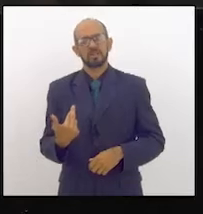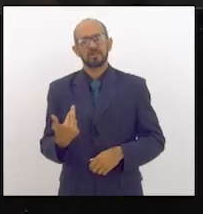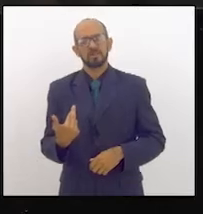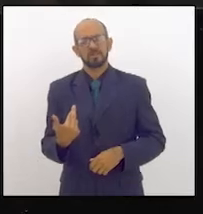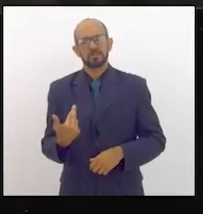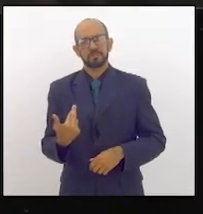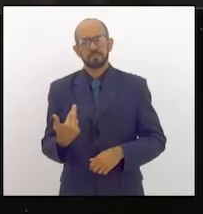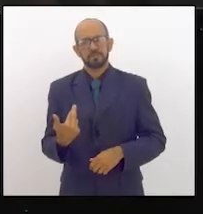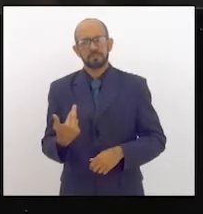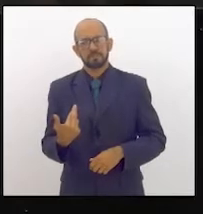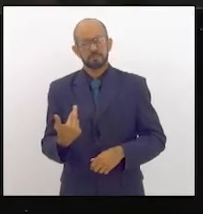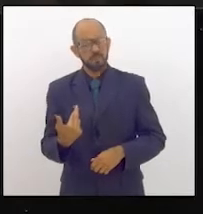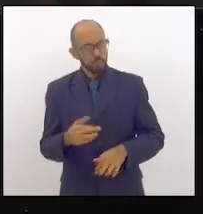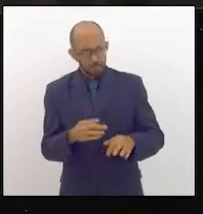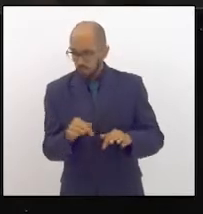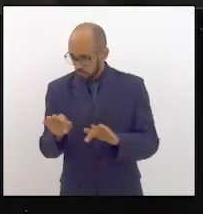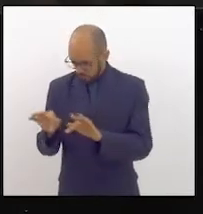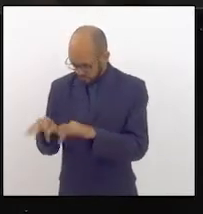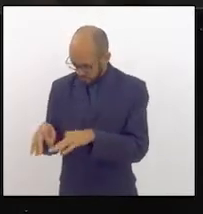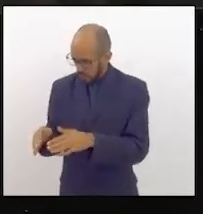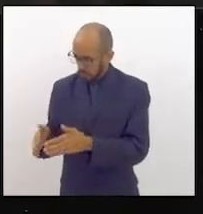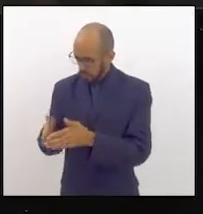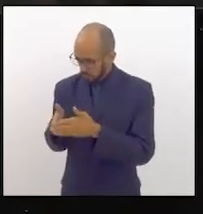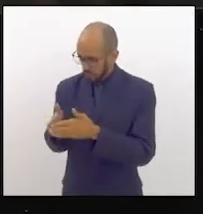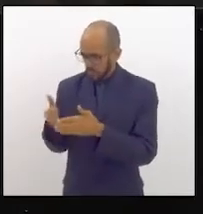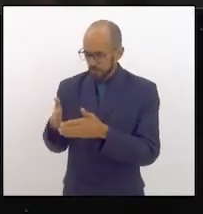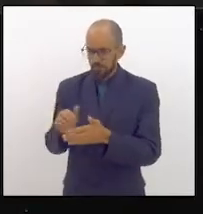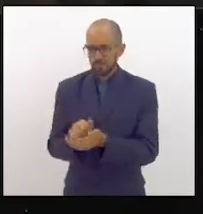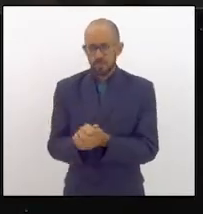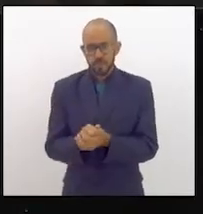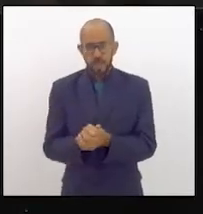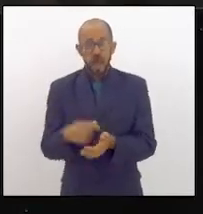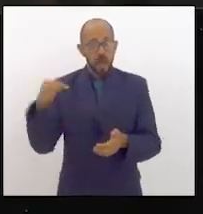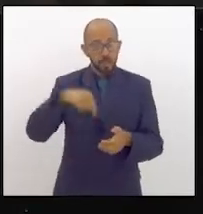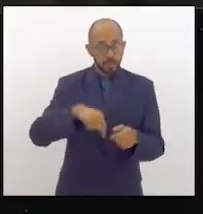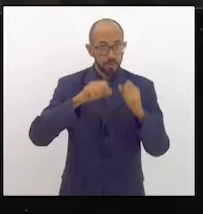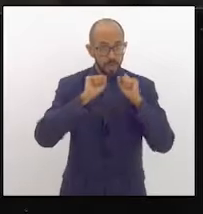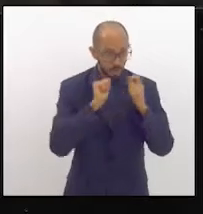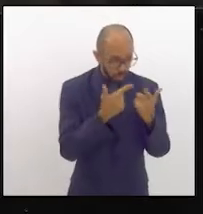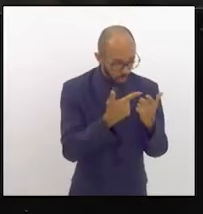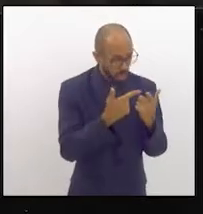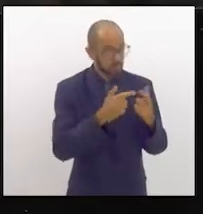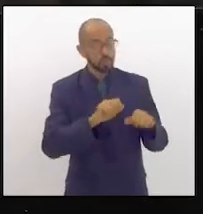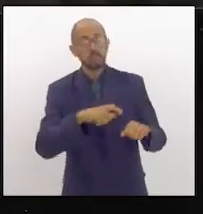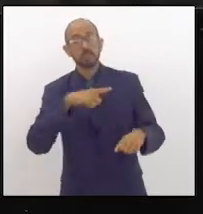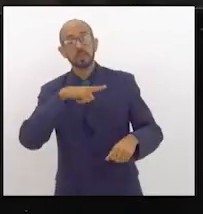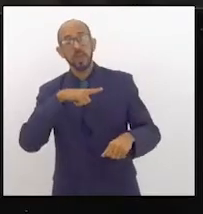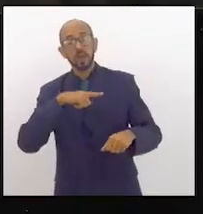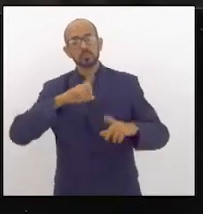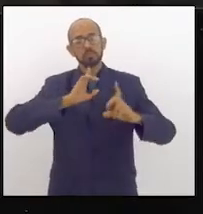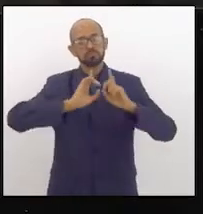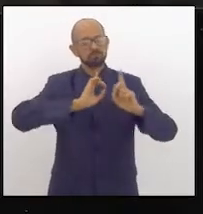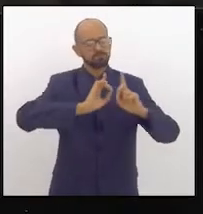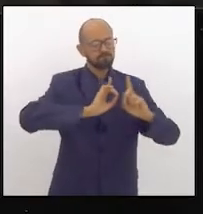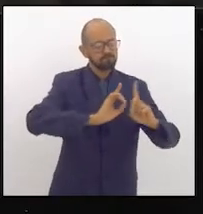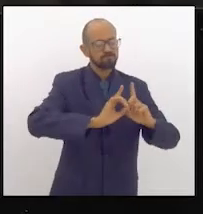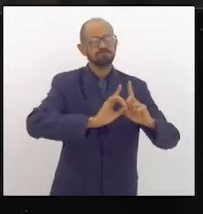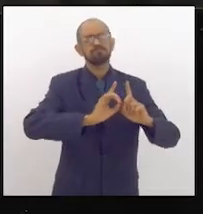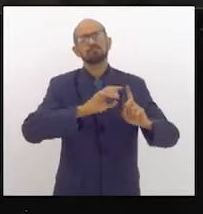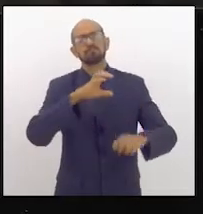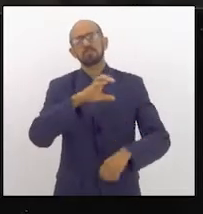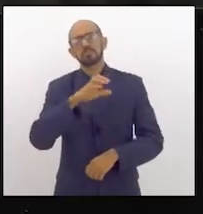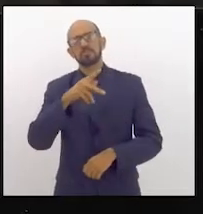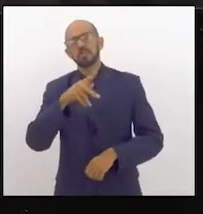e pronto para dentro dessa casa um debate importante dentro de uma CPI